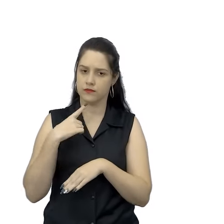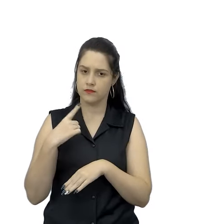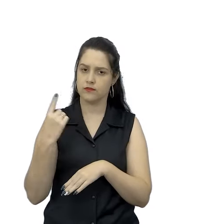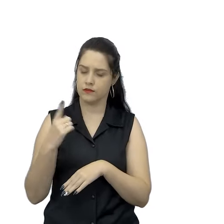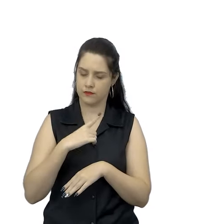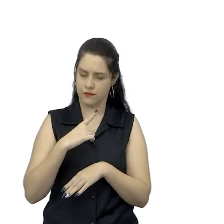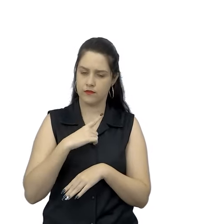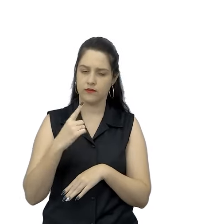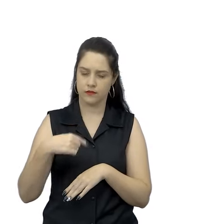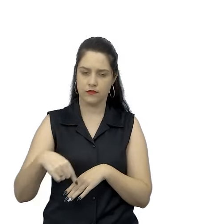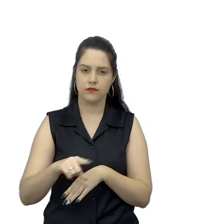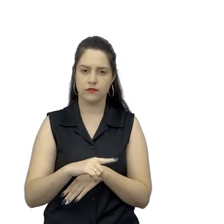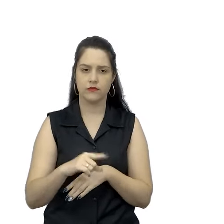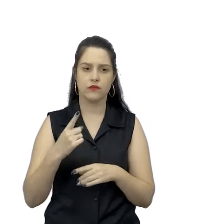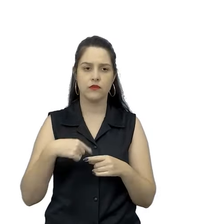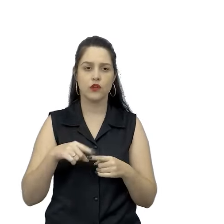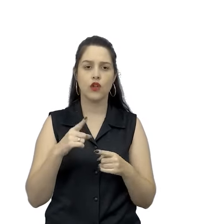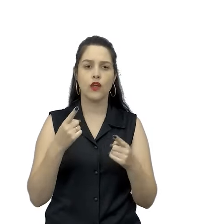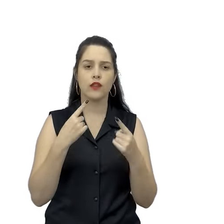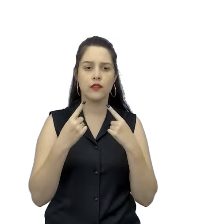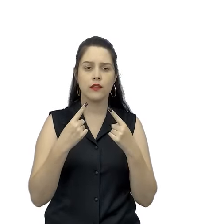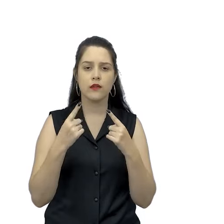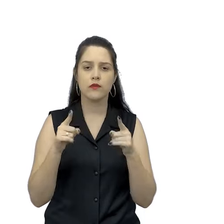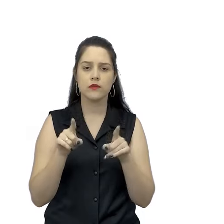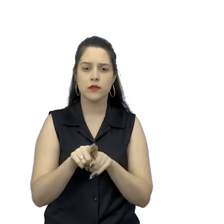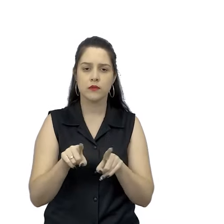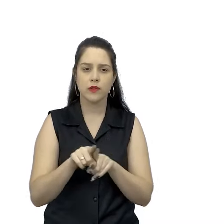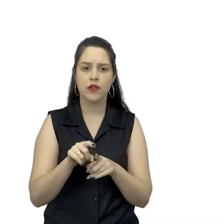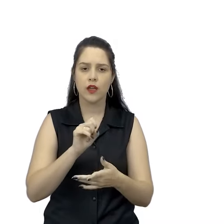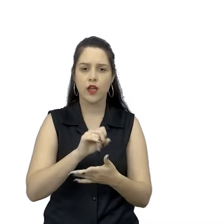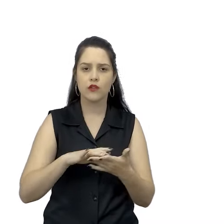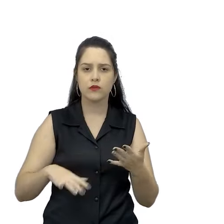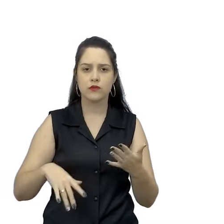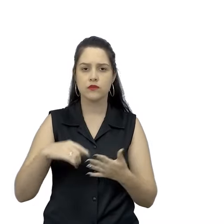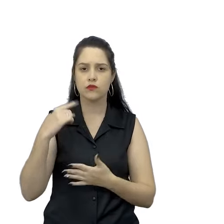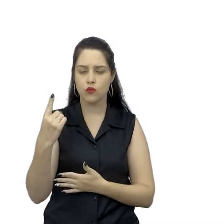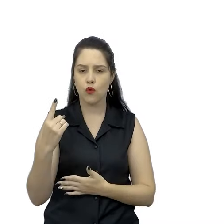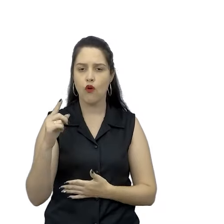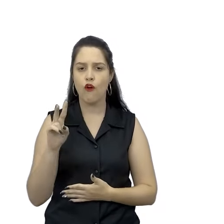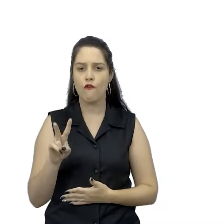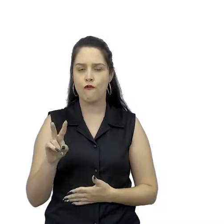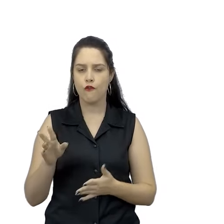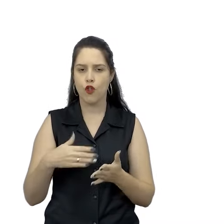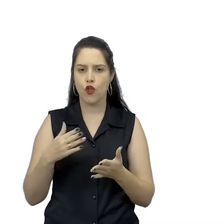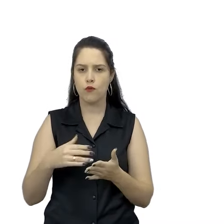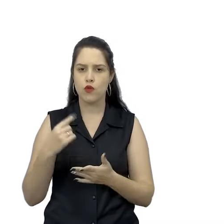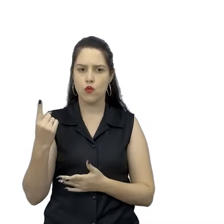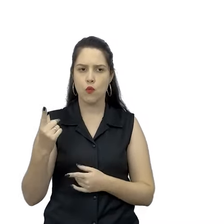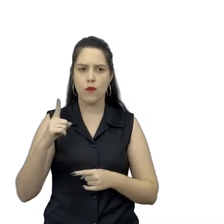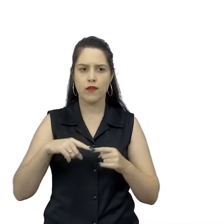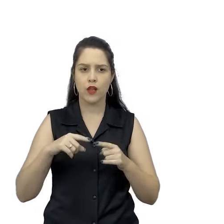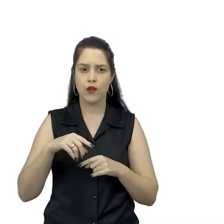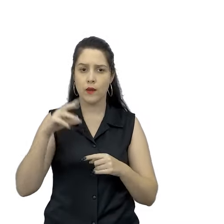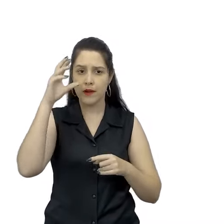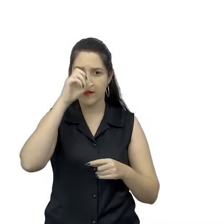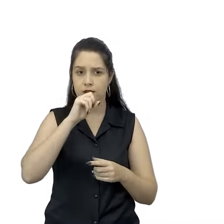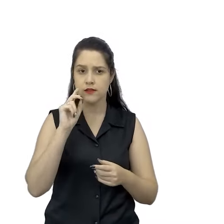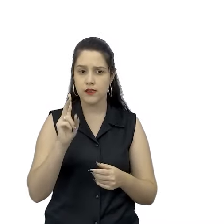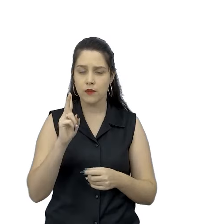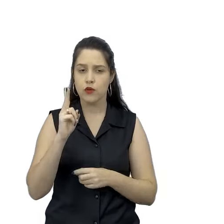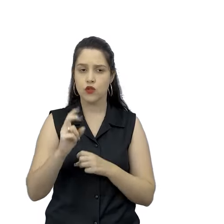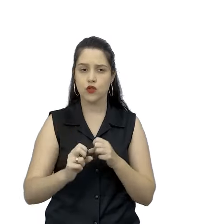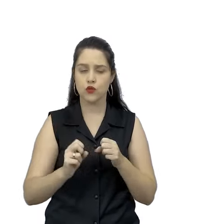estamos mostrando, nós temos a análise da sequência de atividade 1, do volume 1 do material Aprender Sempre, de 2022,